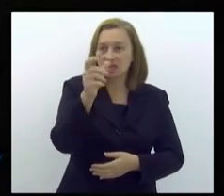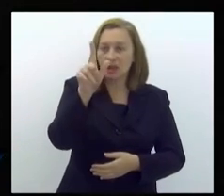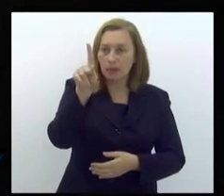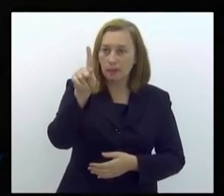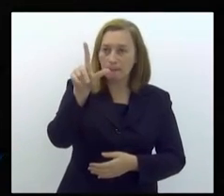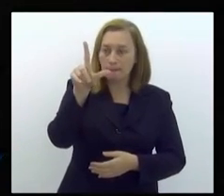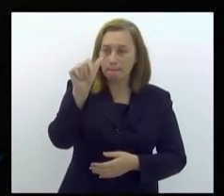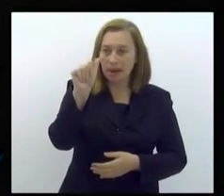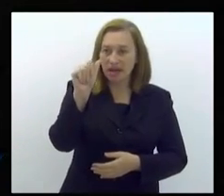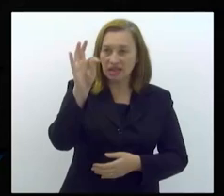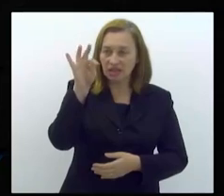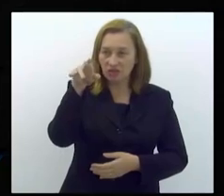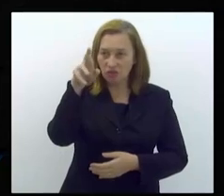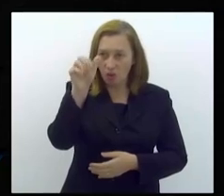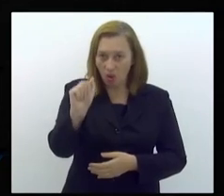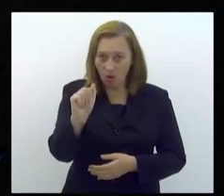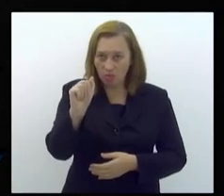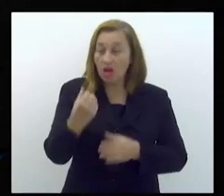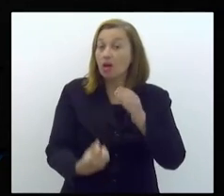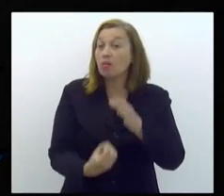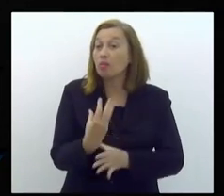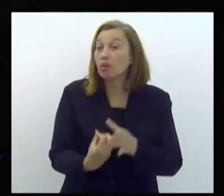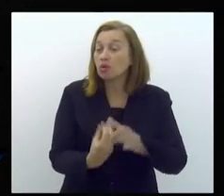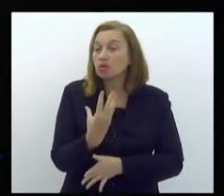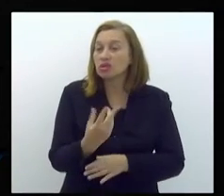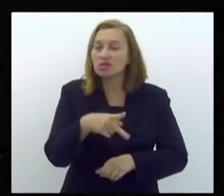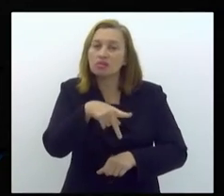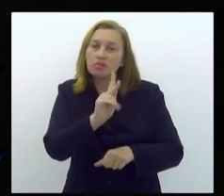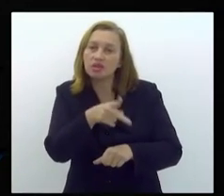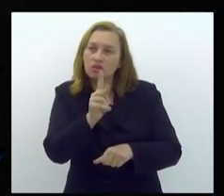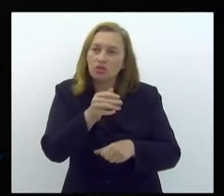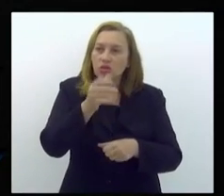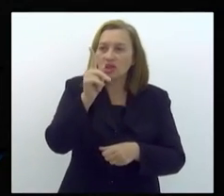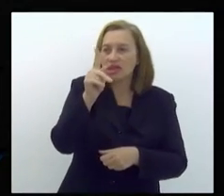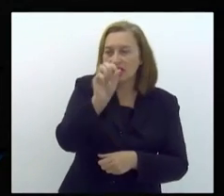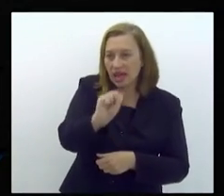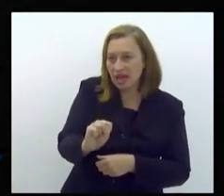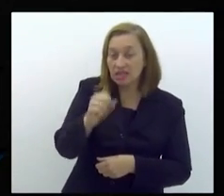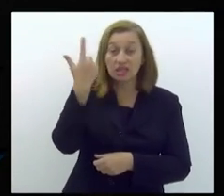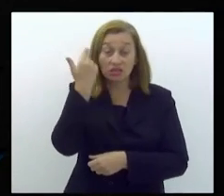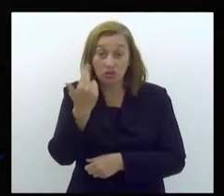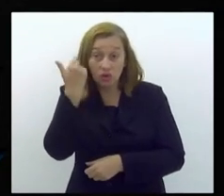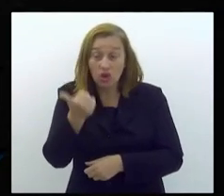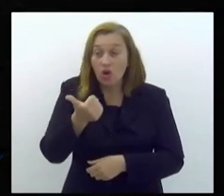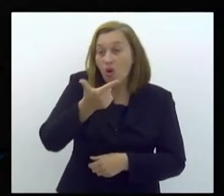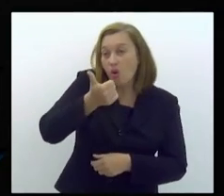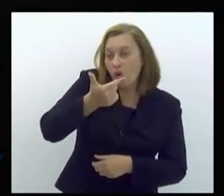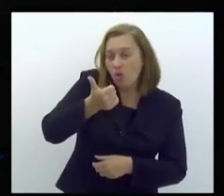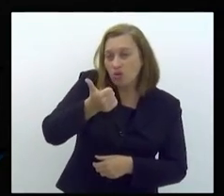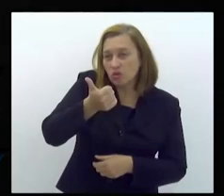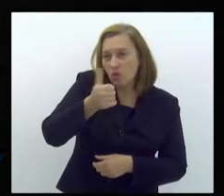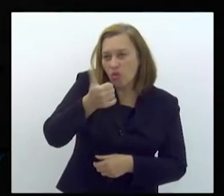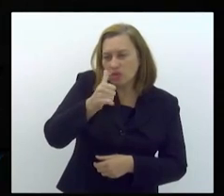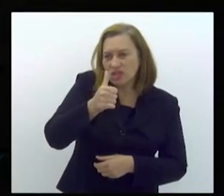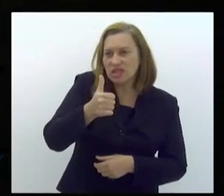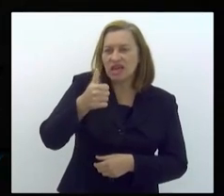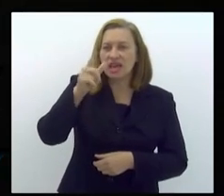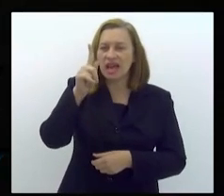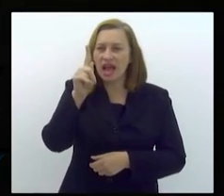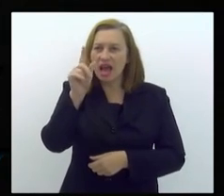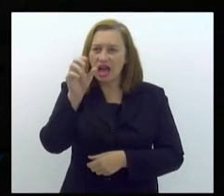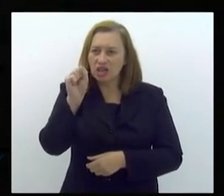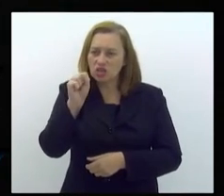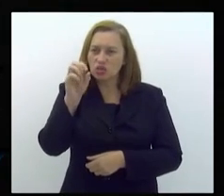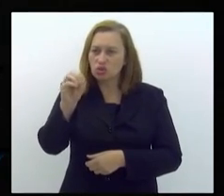para o desenvolvimento da produção de petróleo e gás natural 11 gasodutos interligados um